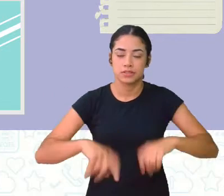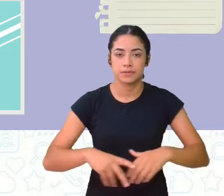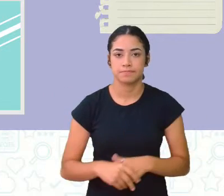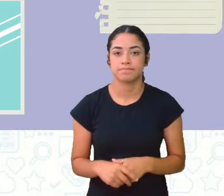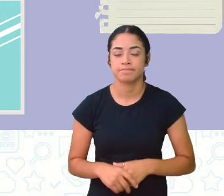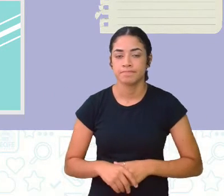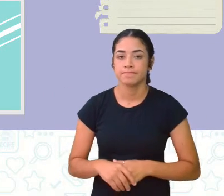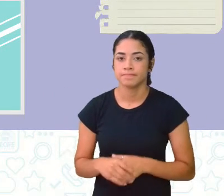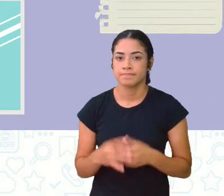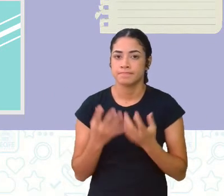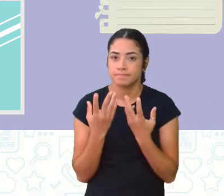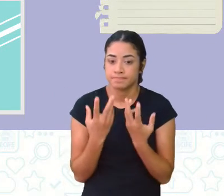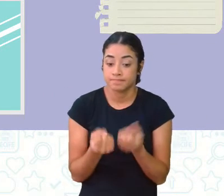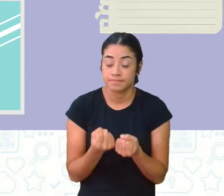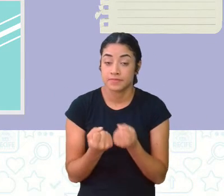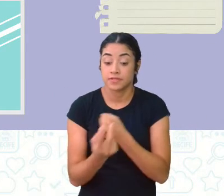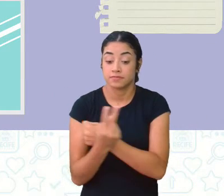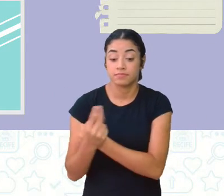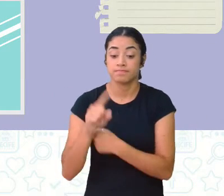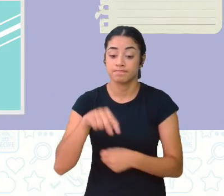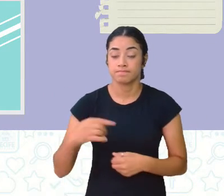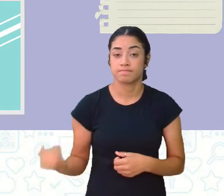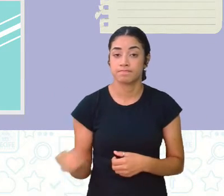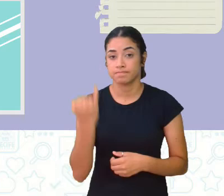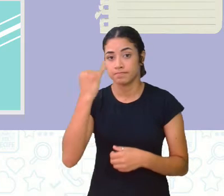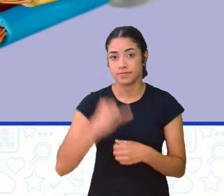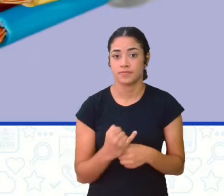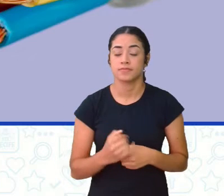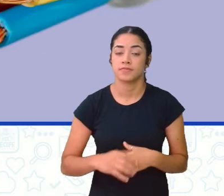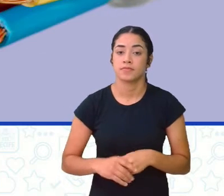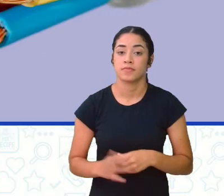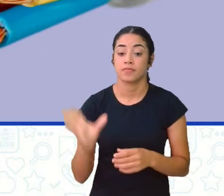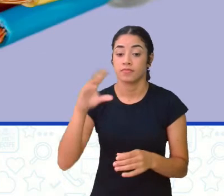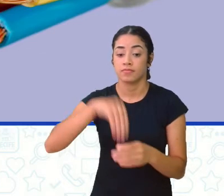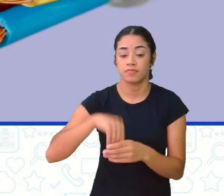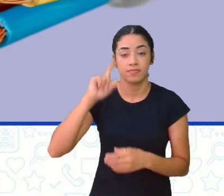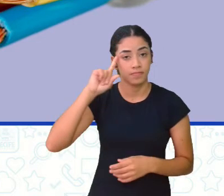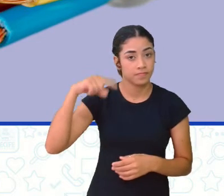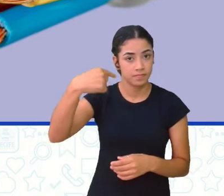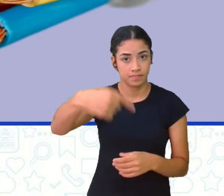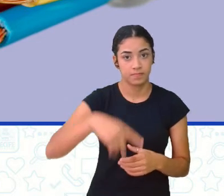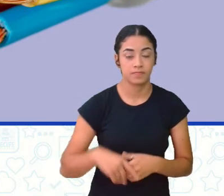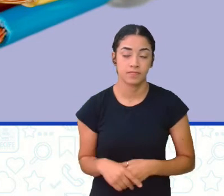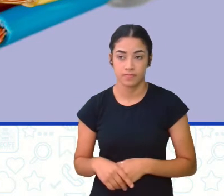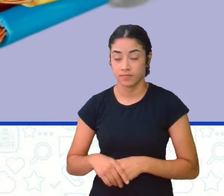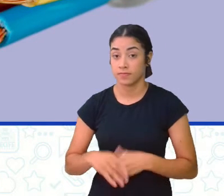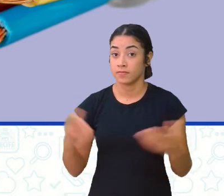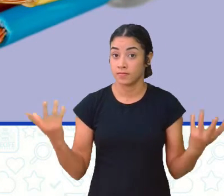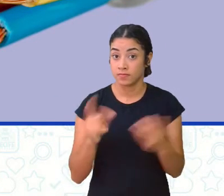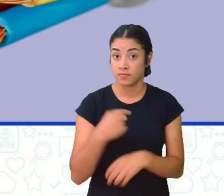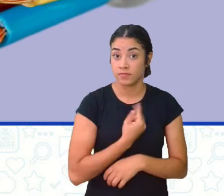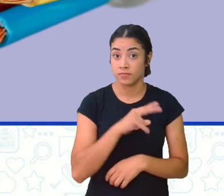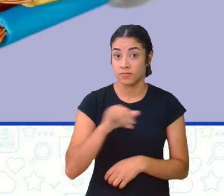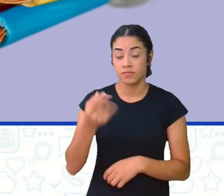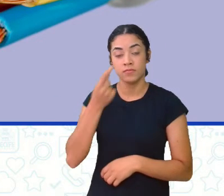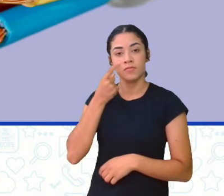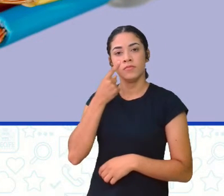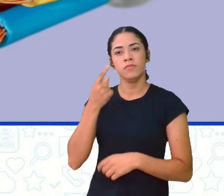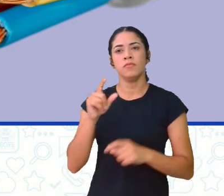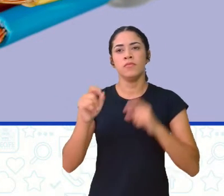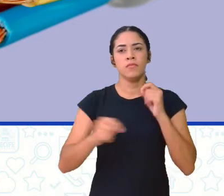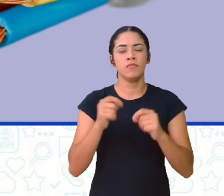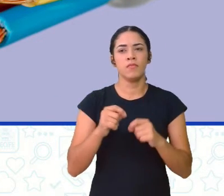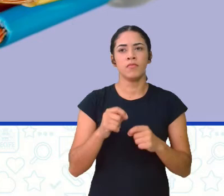Mas vamos ver que esses isolantes são muito importantes e fazem parte do nosso dia a dia. Agora a gente vai ver a questão de aplicações